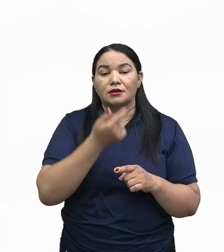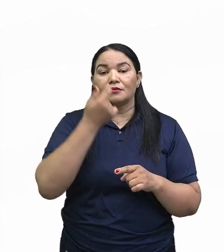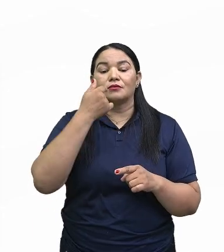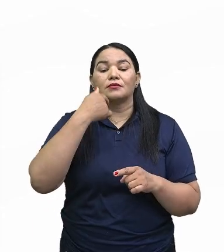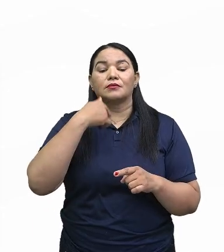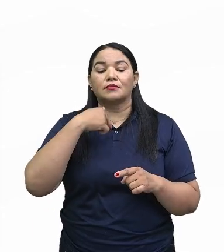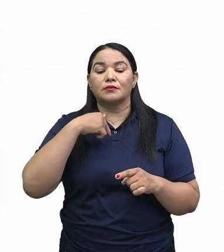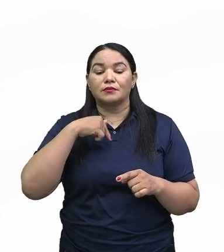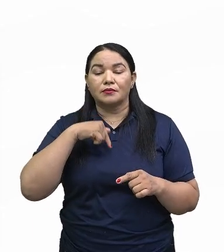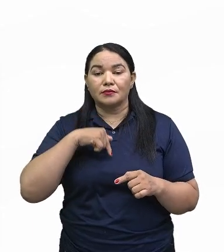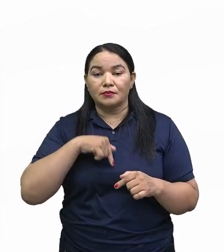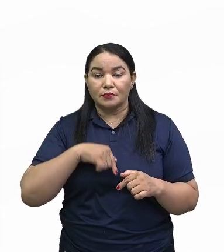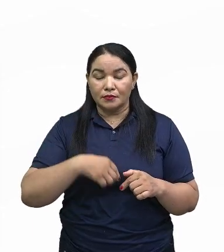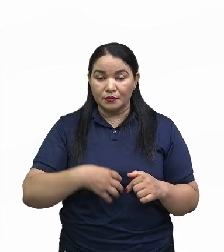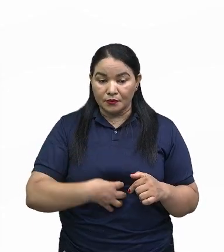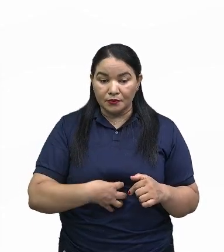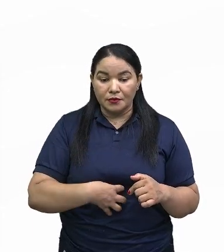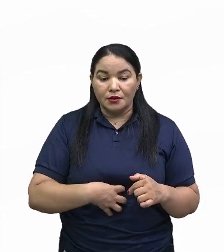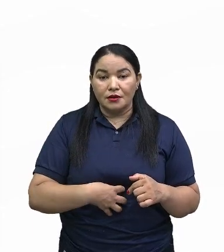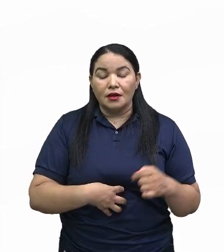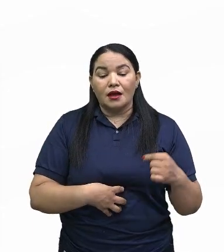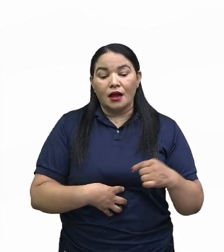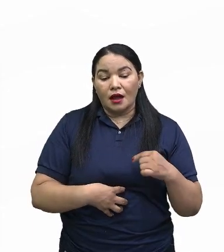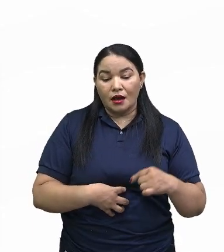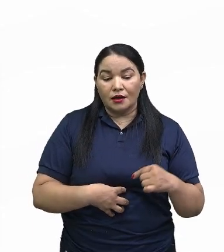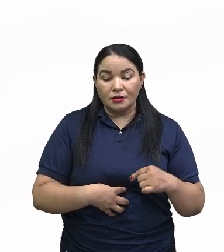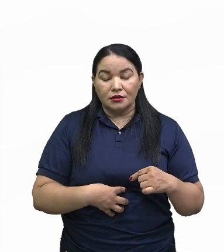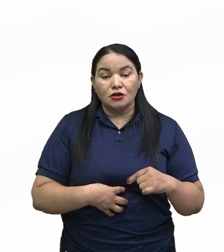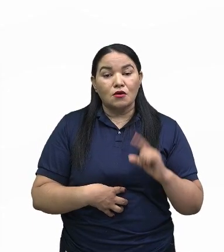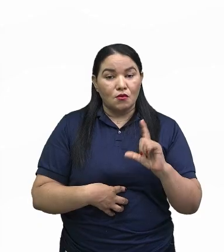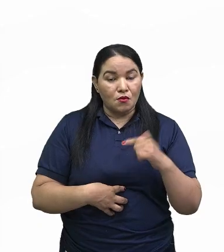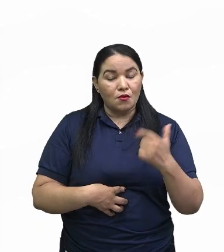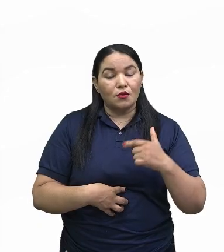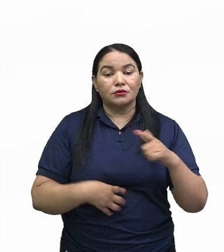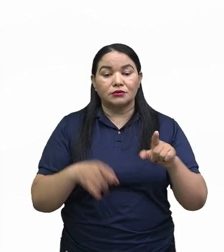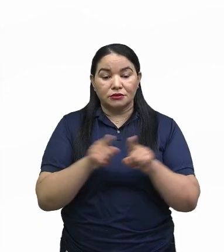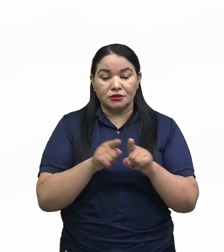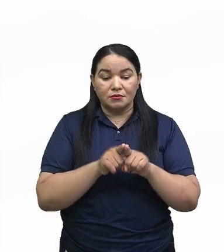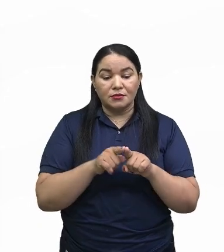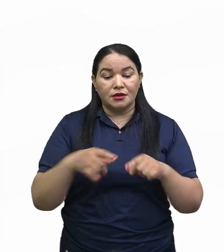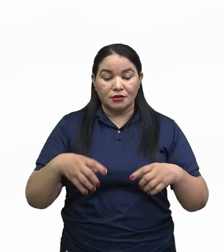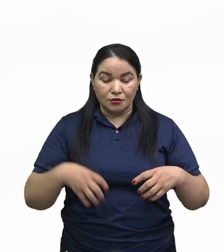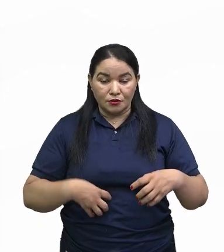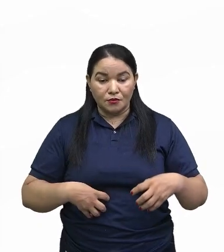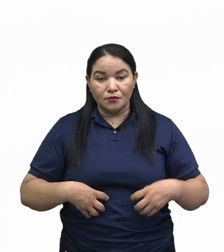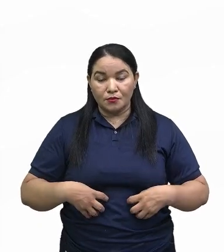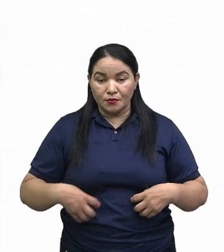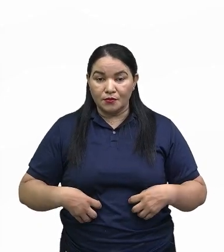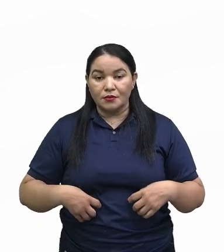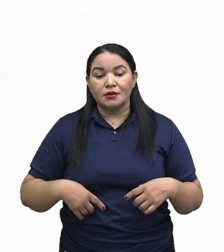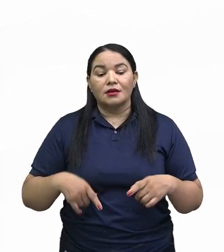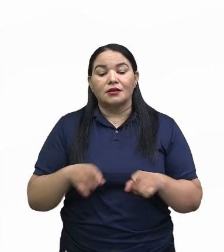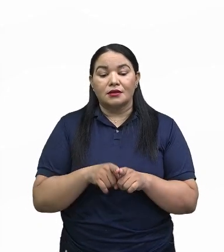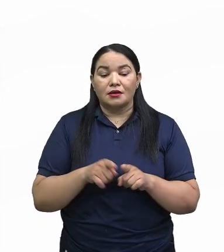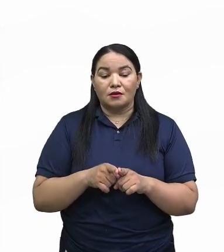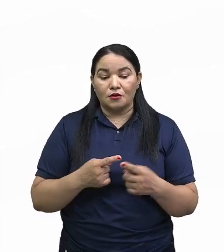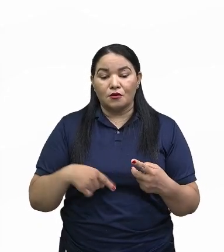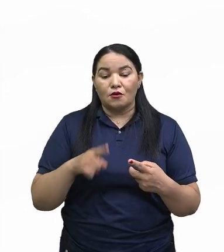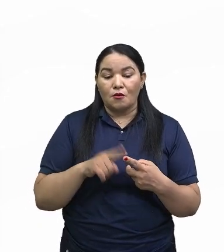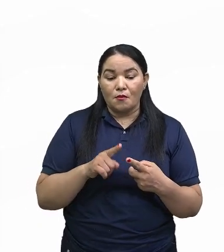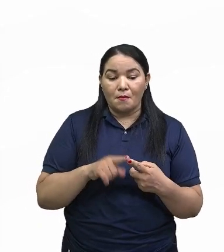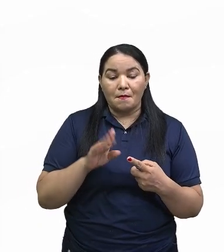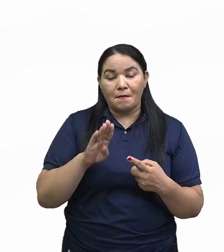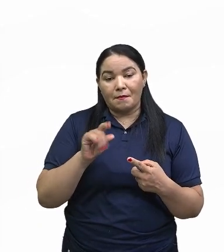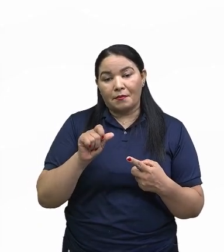chegar no estômago, né? E aí a gente tem alguns outros órgãos que vão participar também desse processo da digestão, como o baço, o